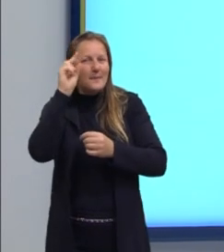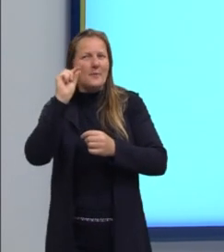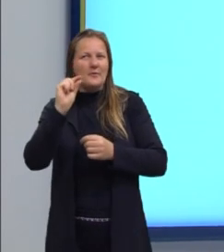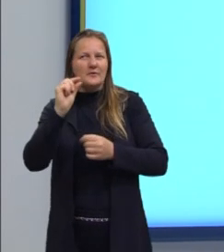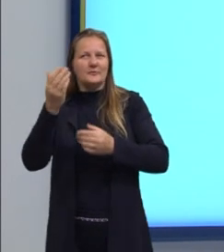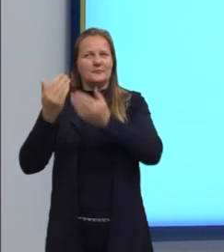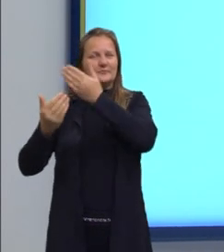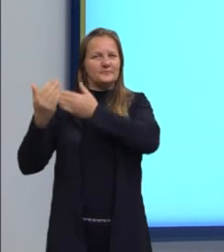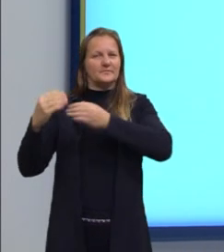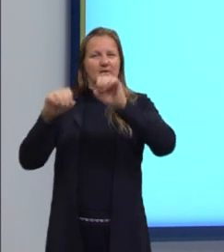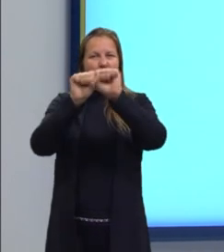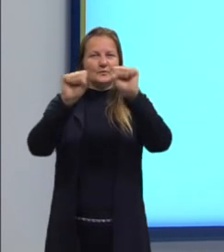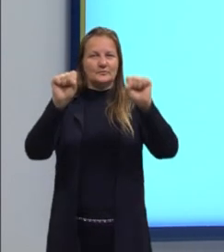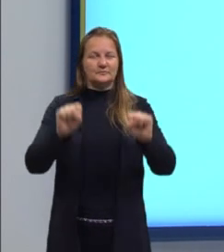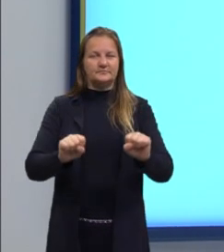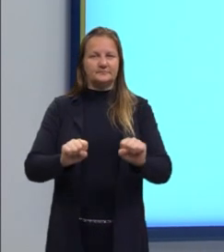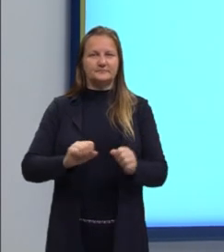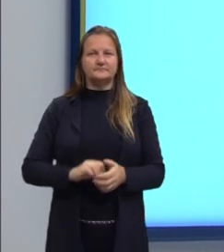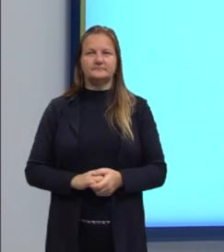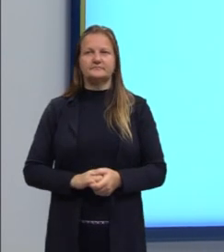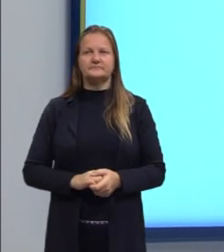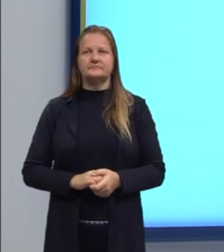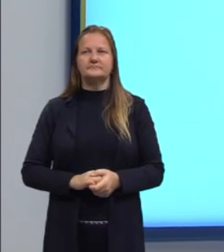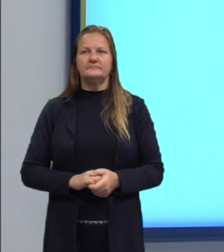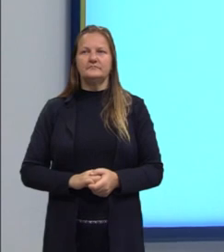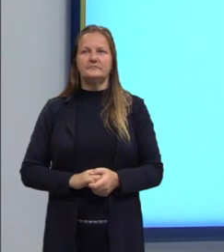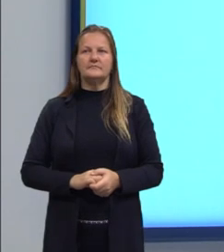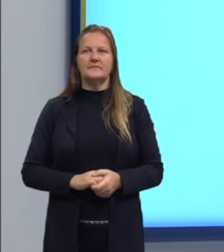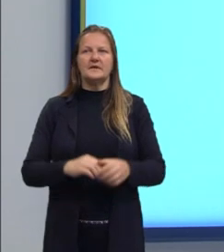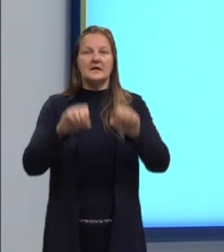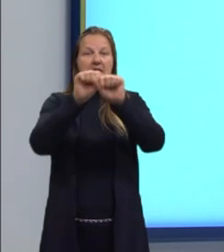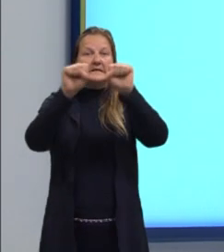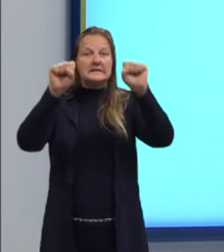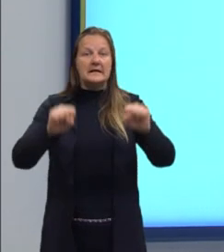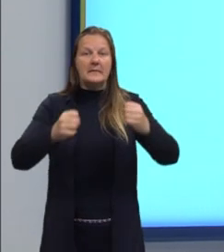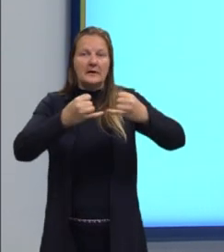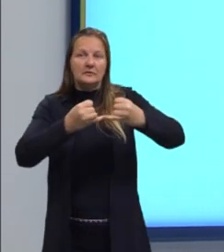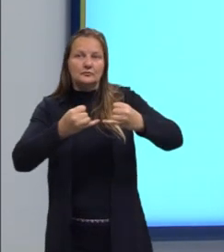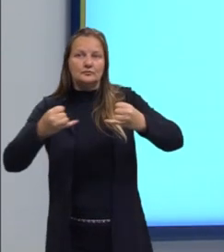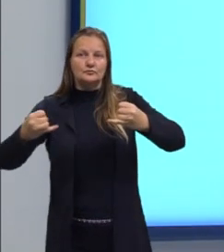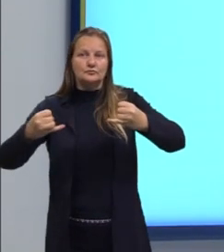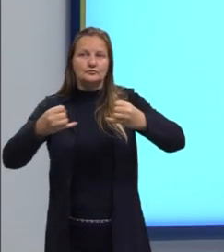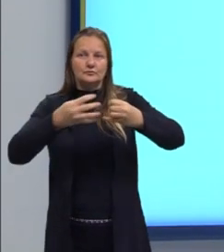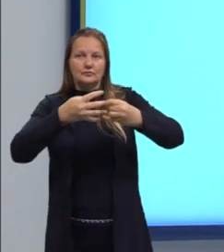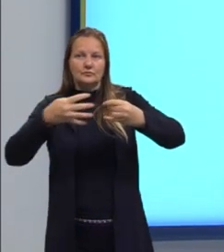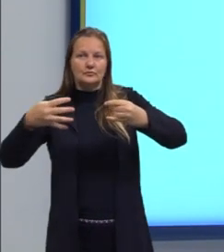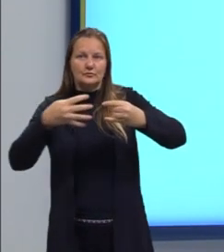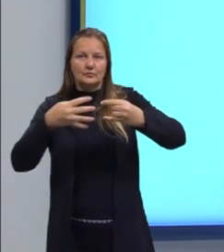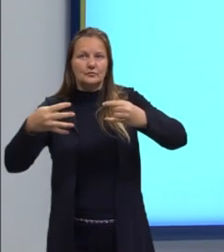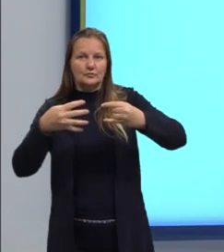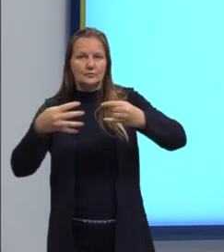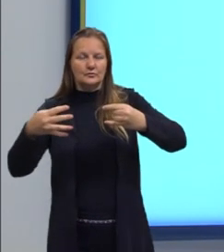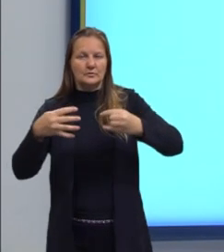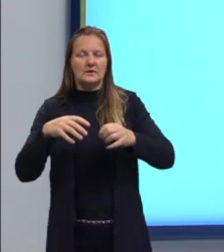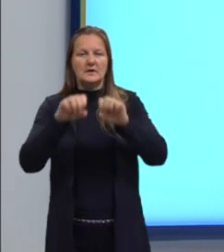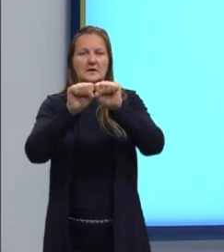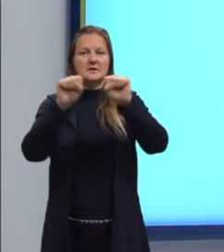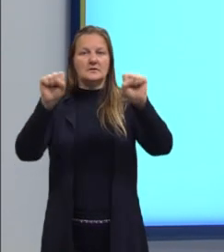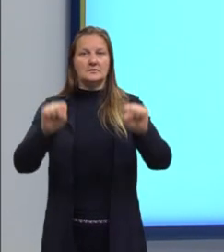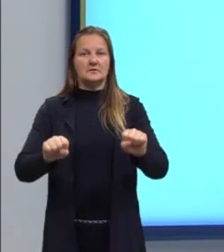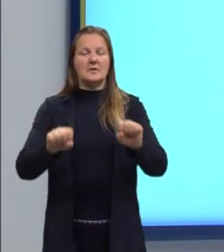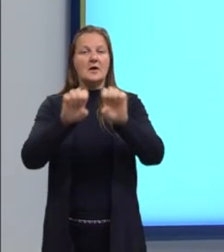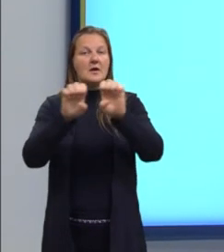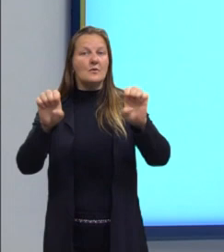aí o que que são sistemas né o sistema linear ele é um conjunto de equações lineares que estão